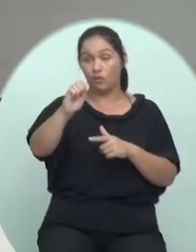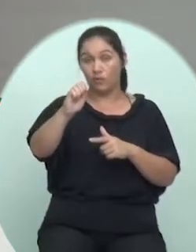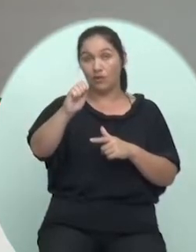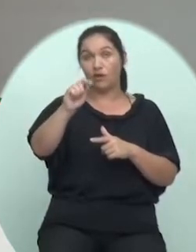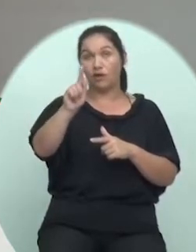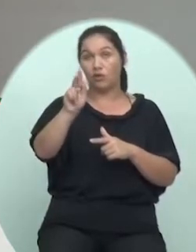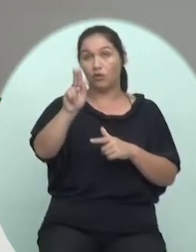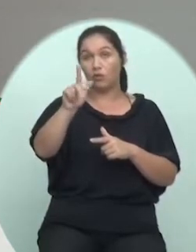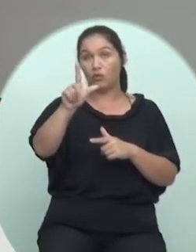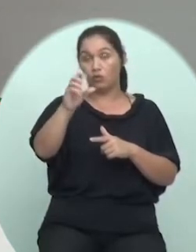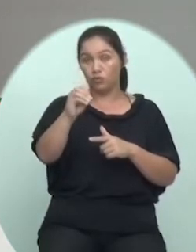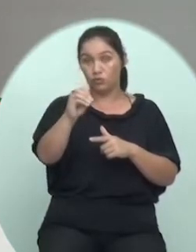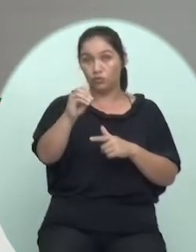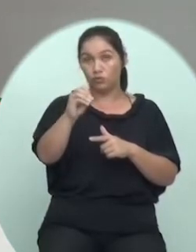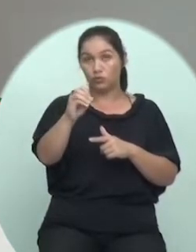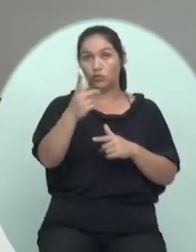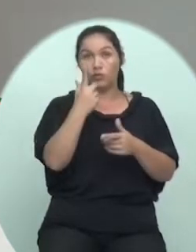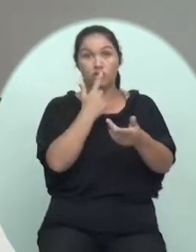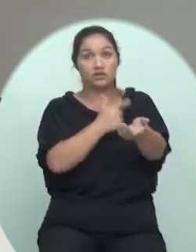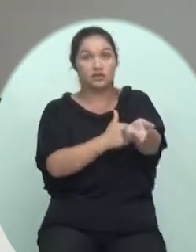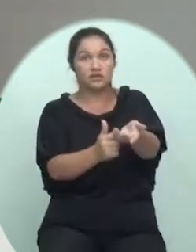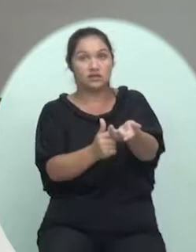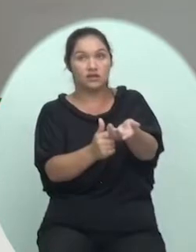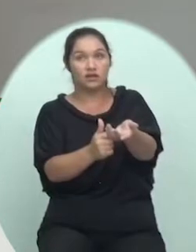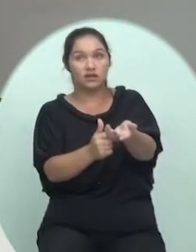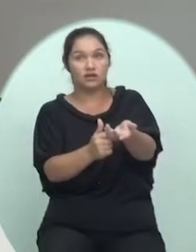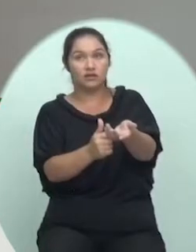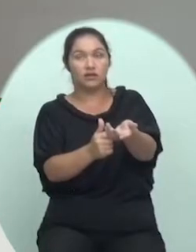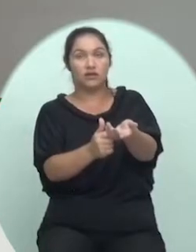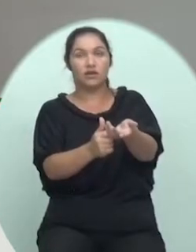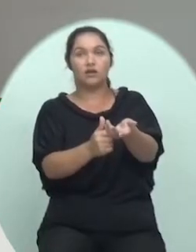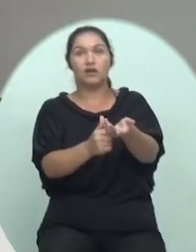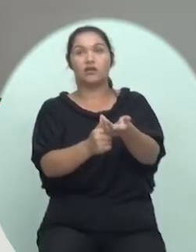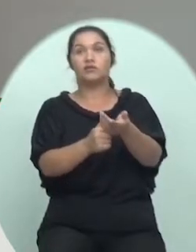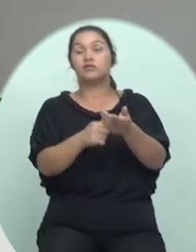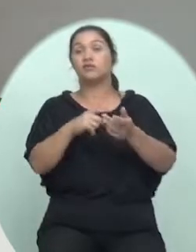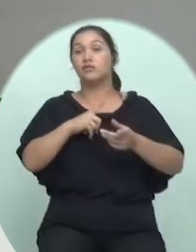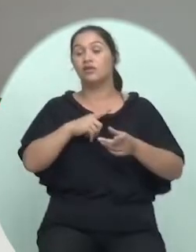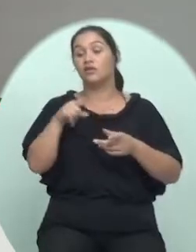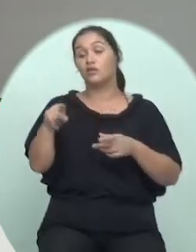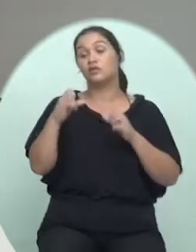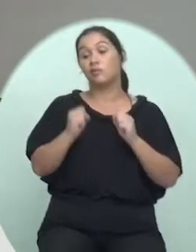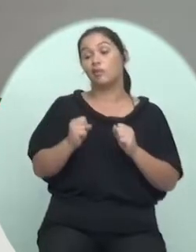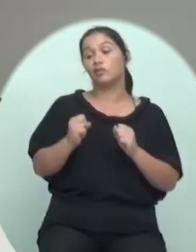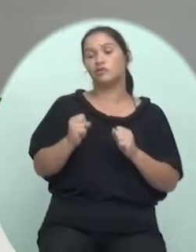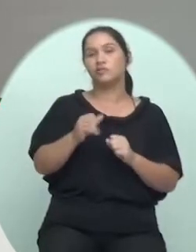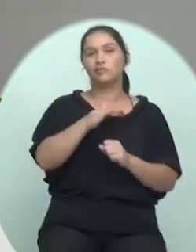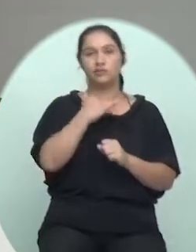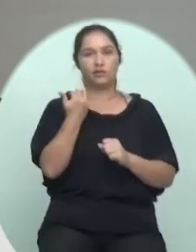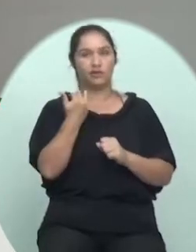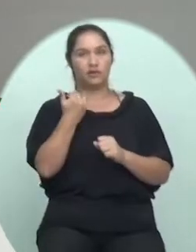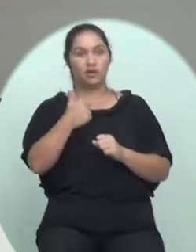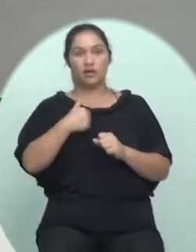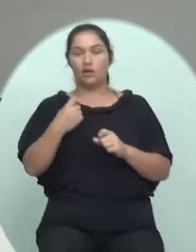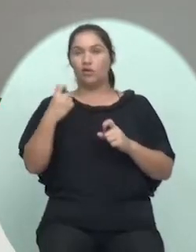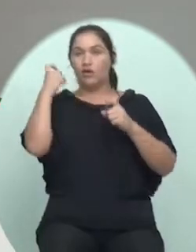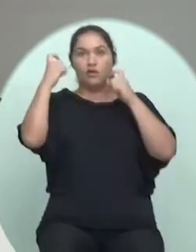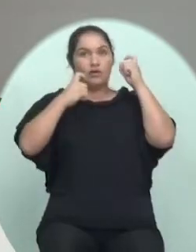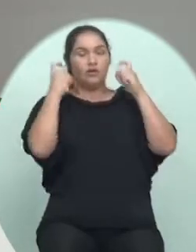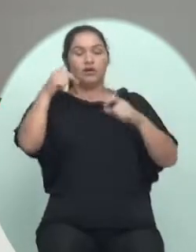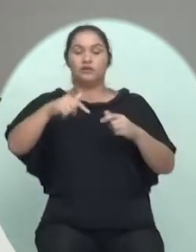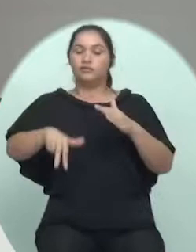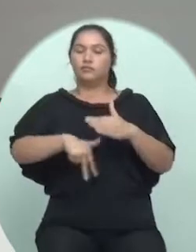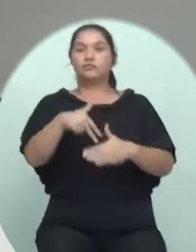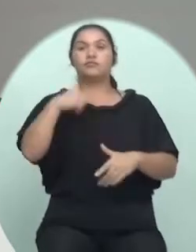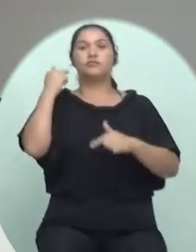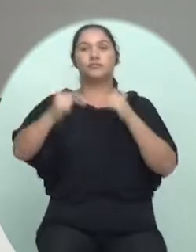pro coração, tu pode morrer a qualquer momento. Isso nos preocupou muito. E cobramos aqui muito nessa tribuna. E acredito que